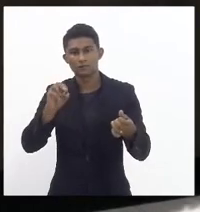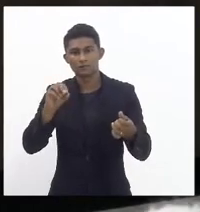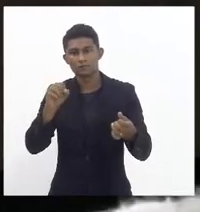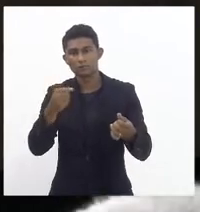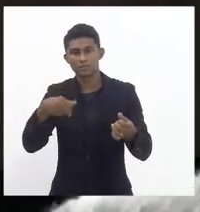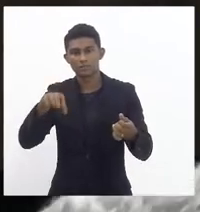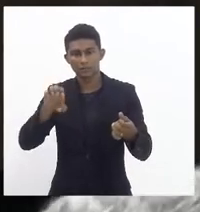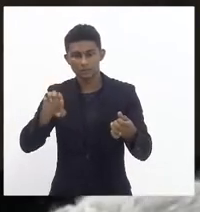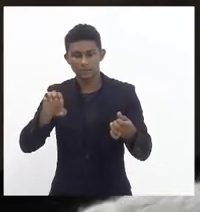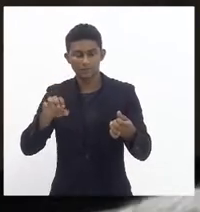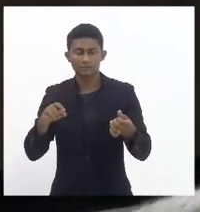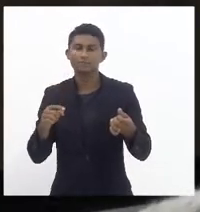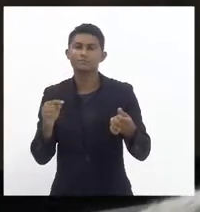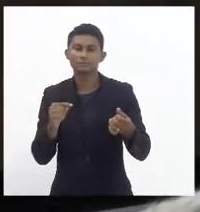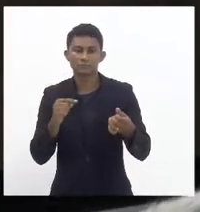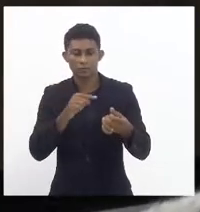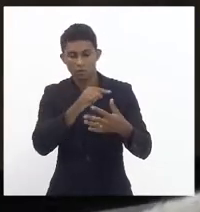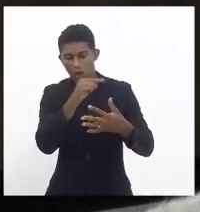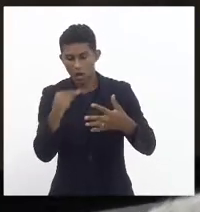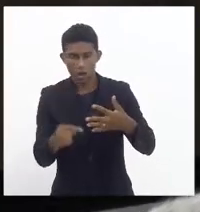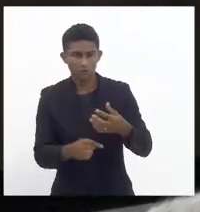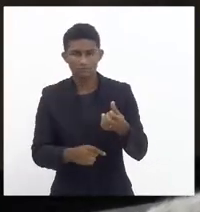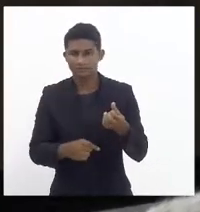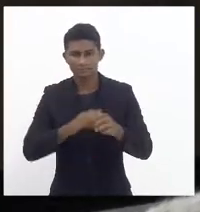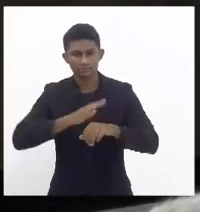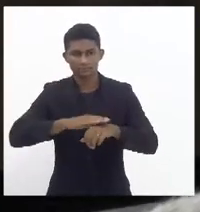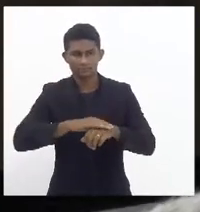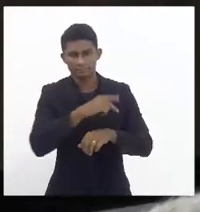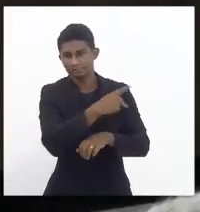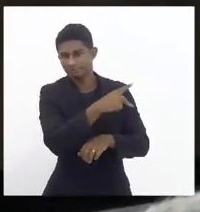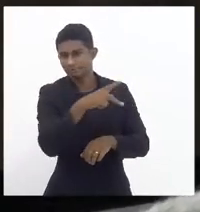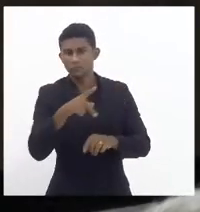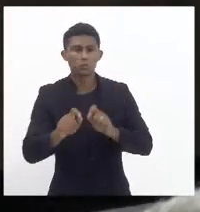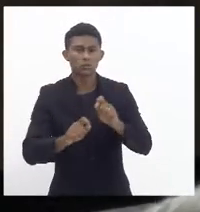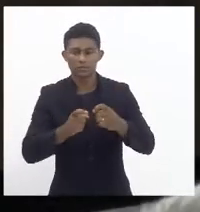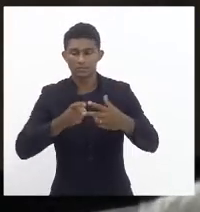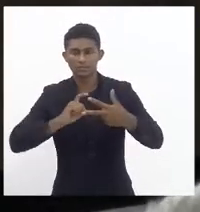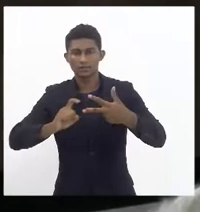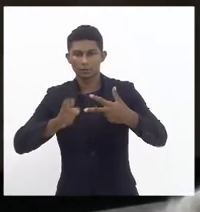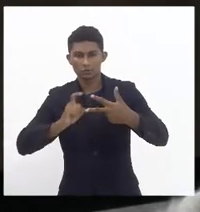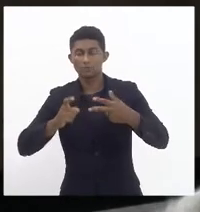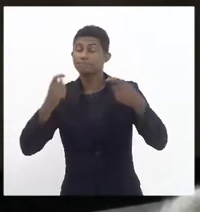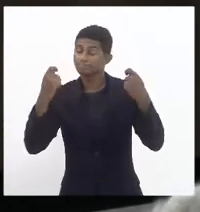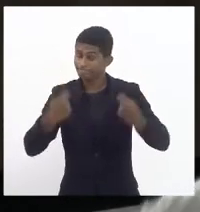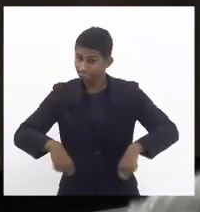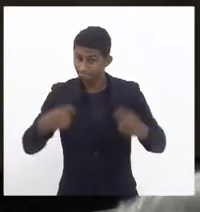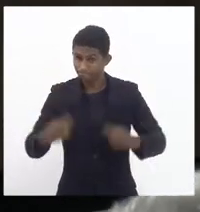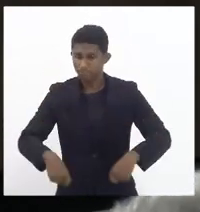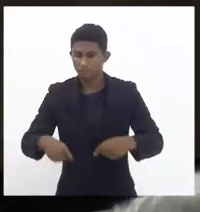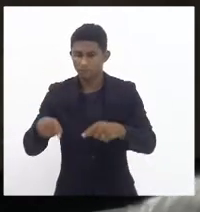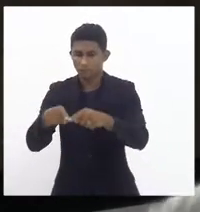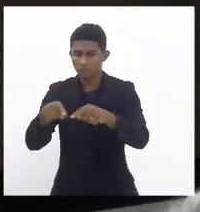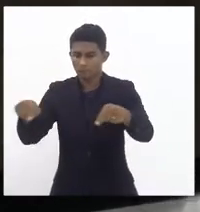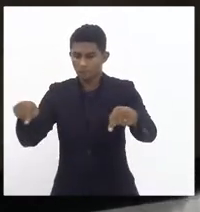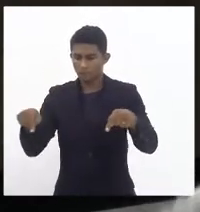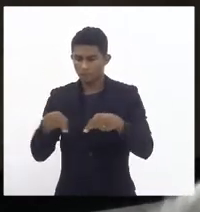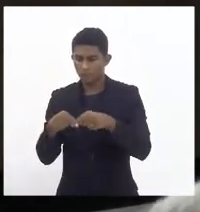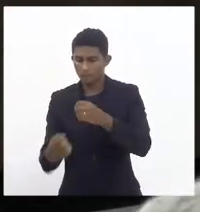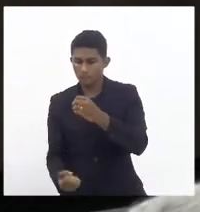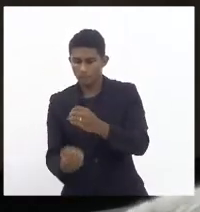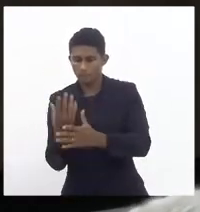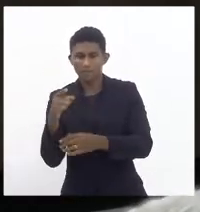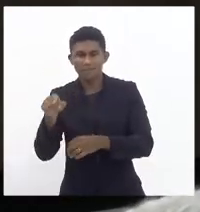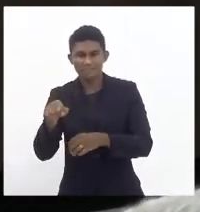Félix e em que define o poder executivo deverá implantar a sala Village